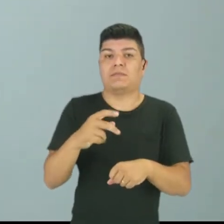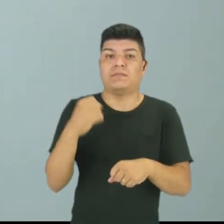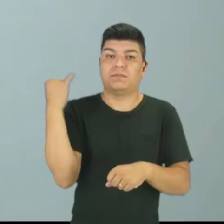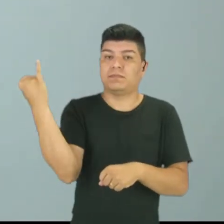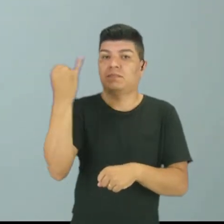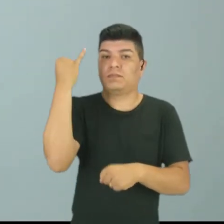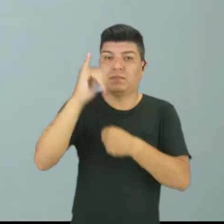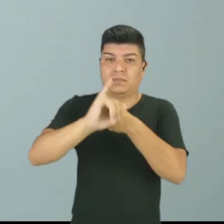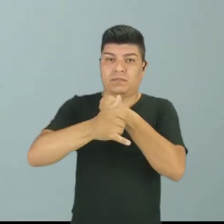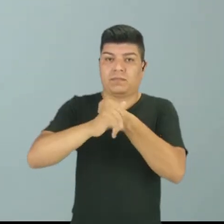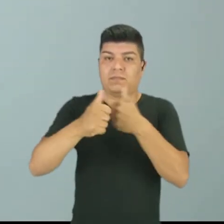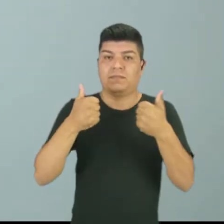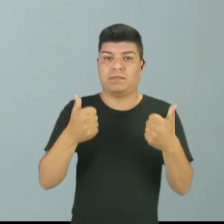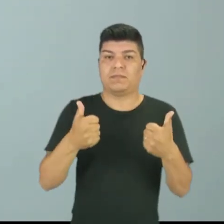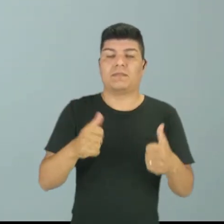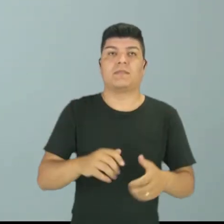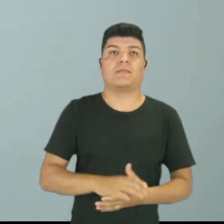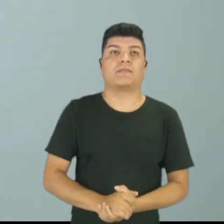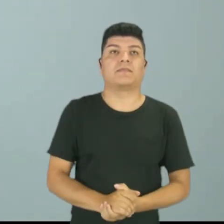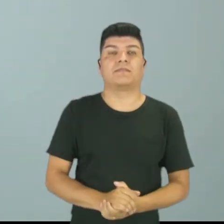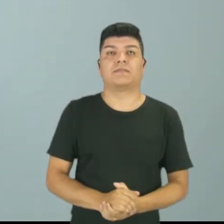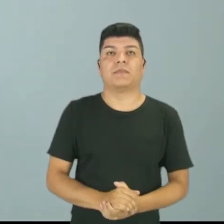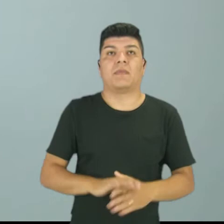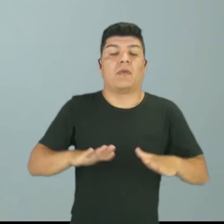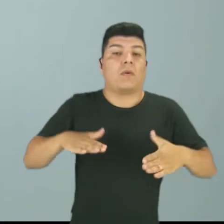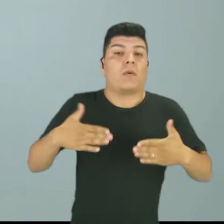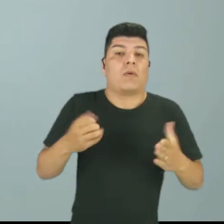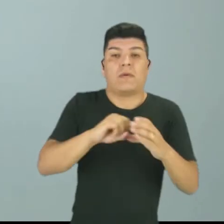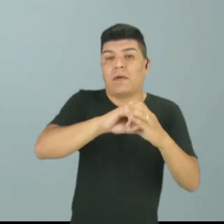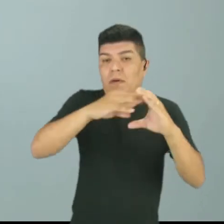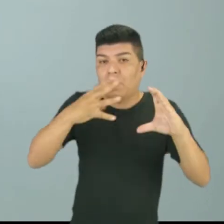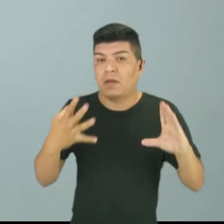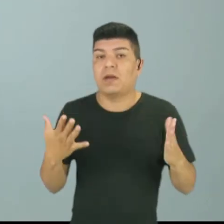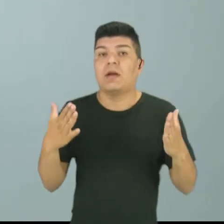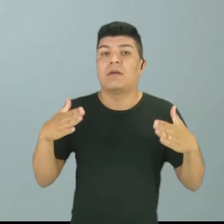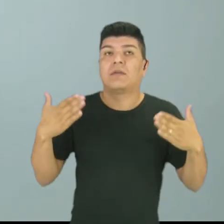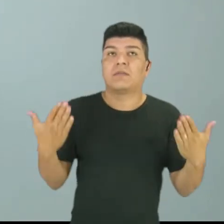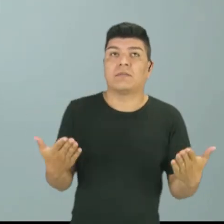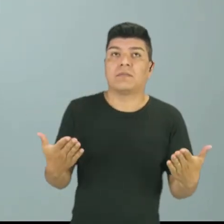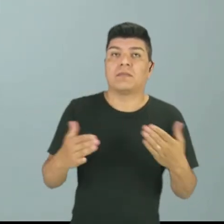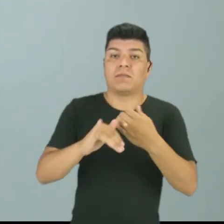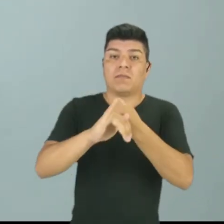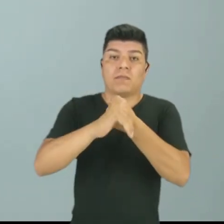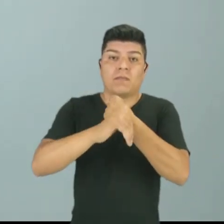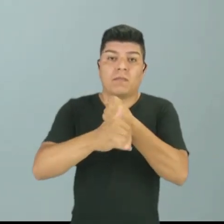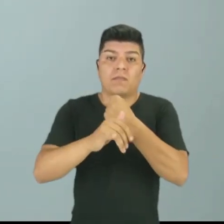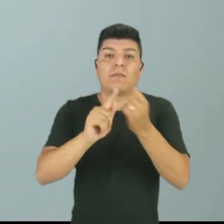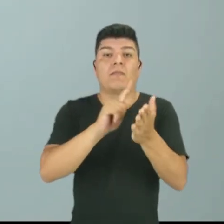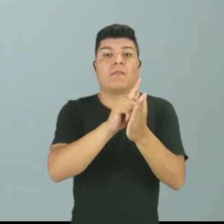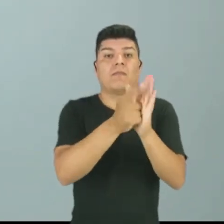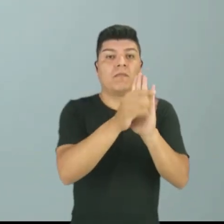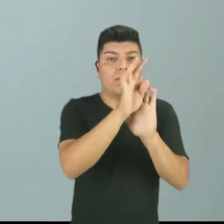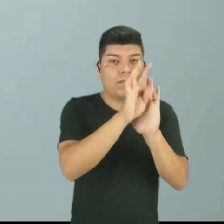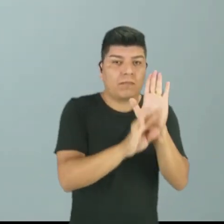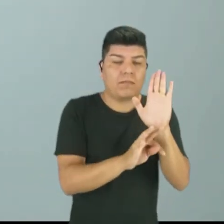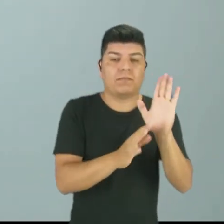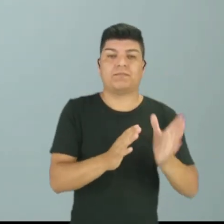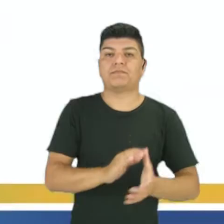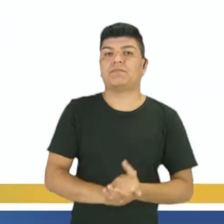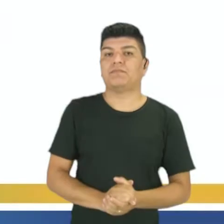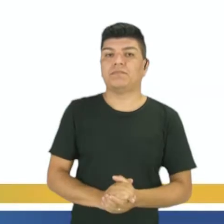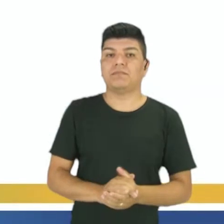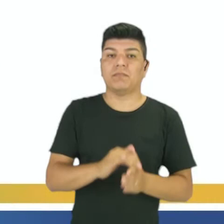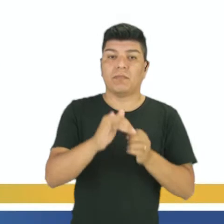cronistas. Certinho? Quais são as características desse gênero textual?